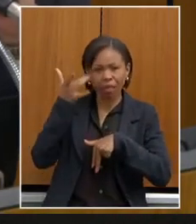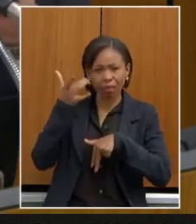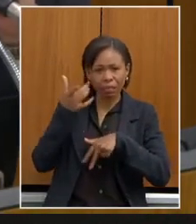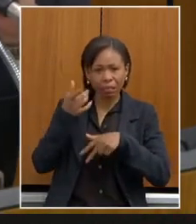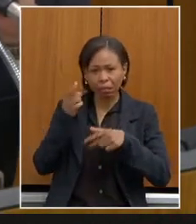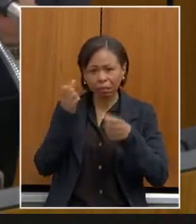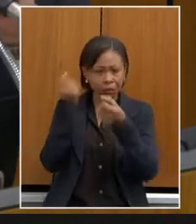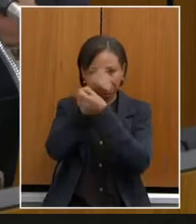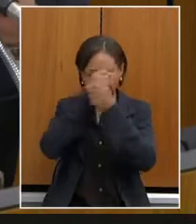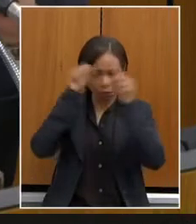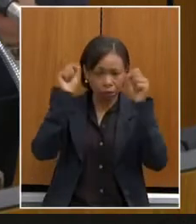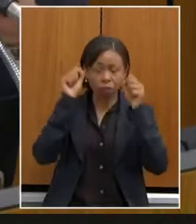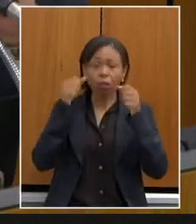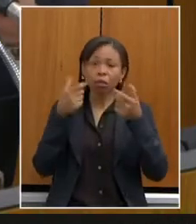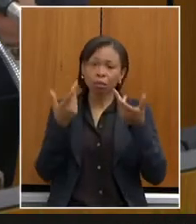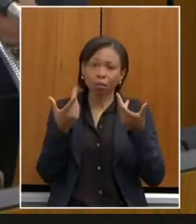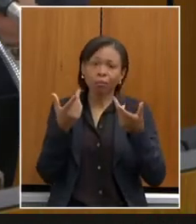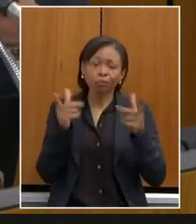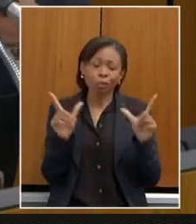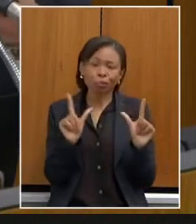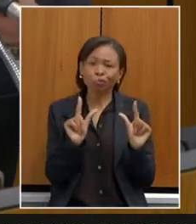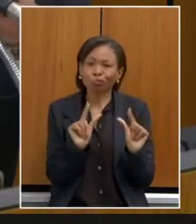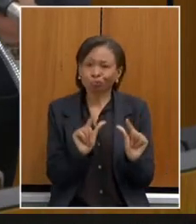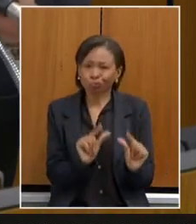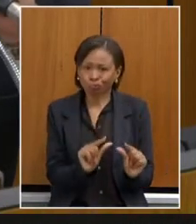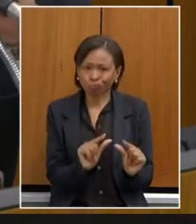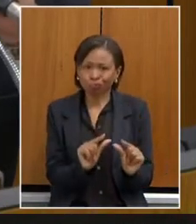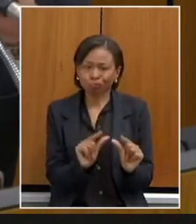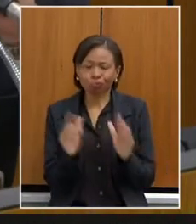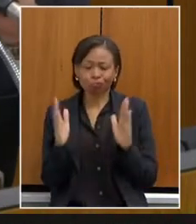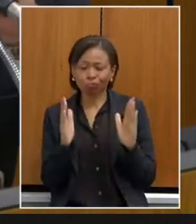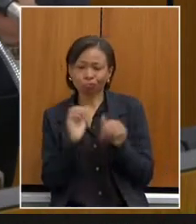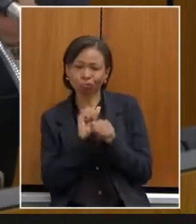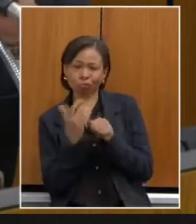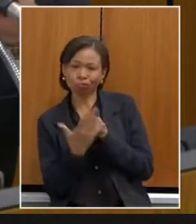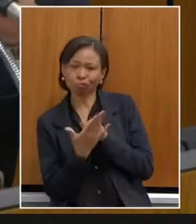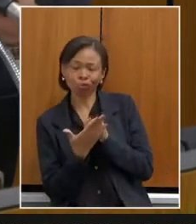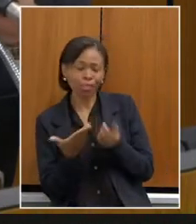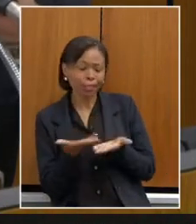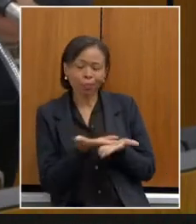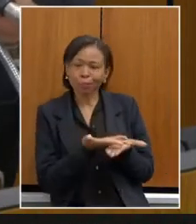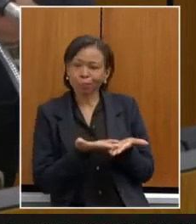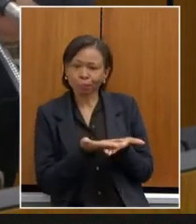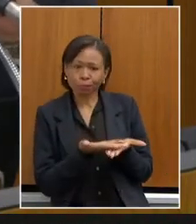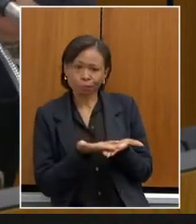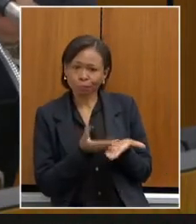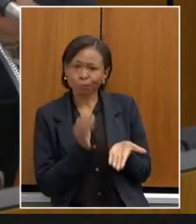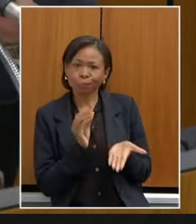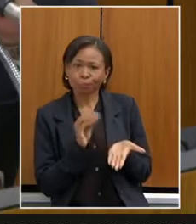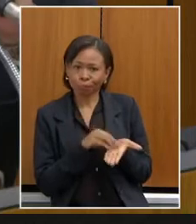redução muito provavelmente pela pandemia a não buscar o atendimento e soltamos uma resolução